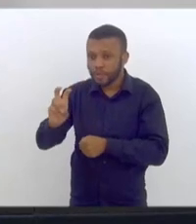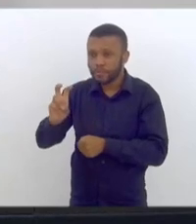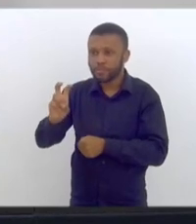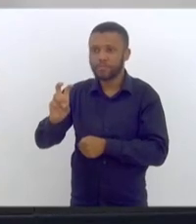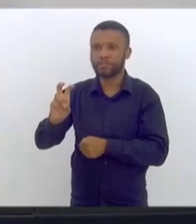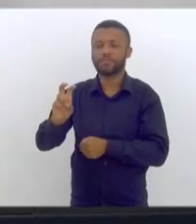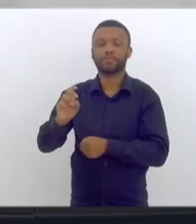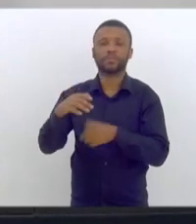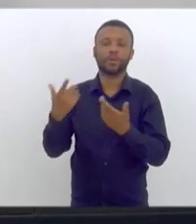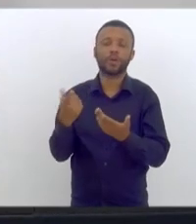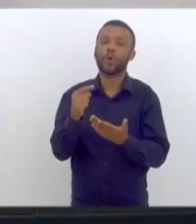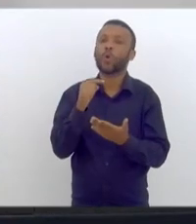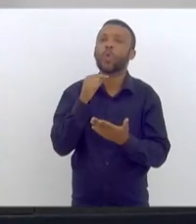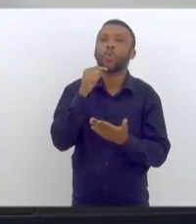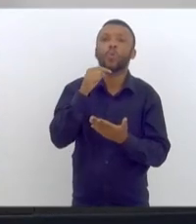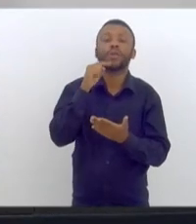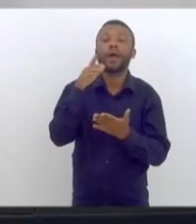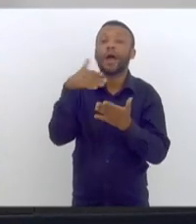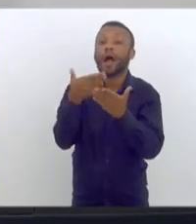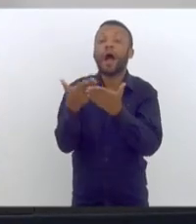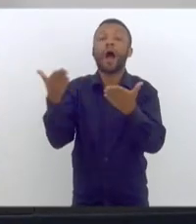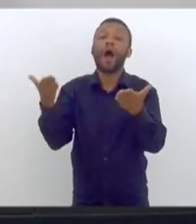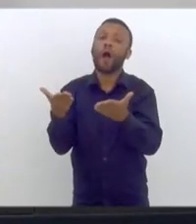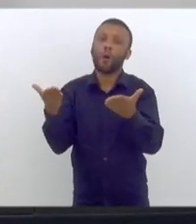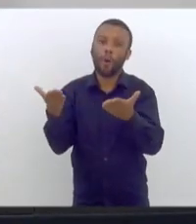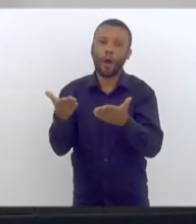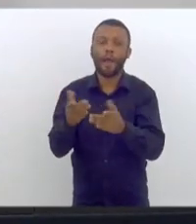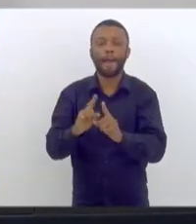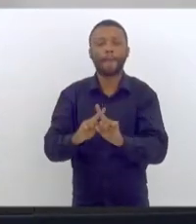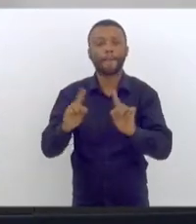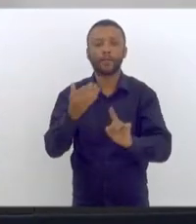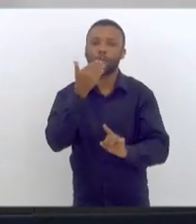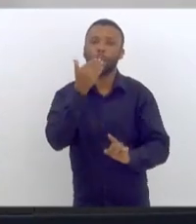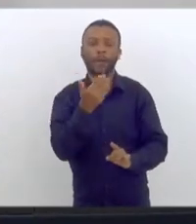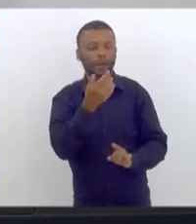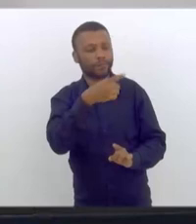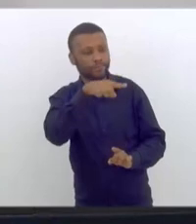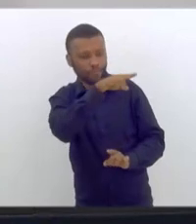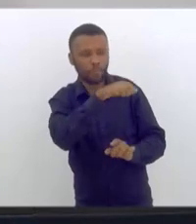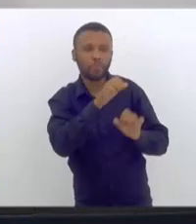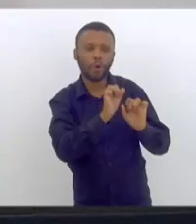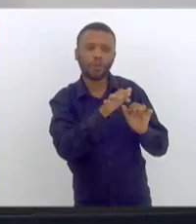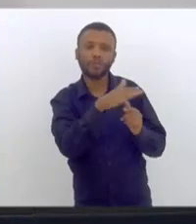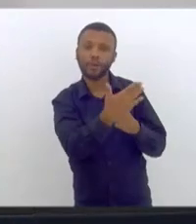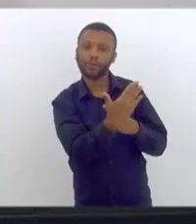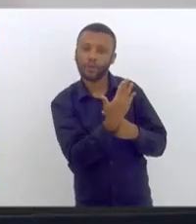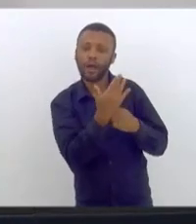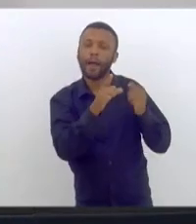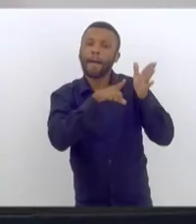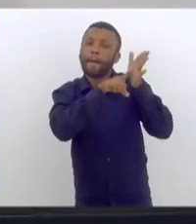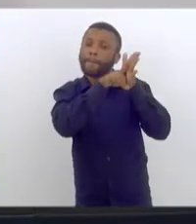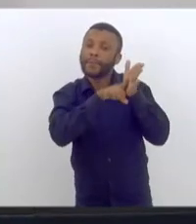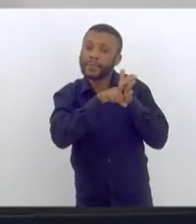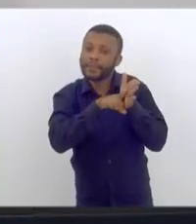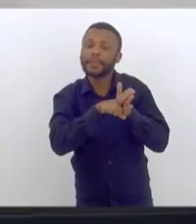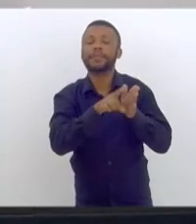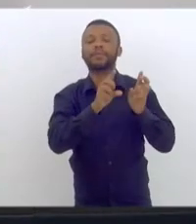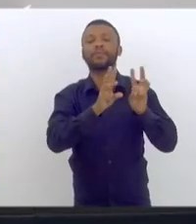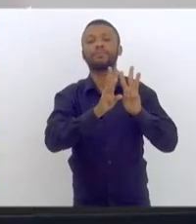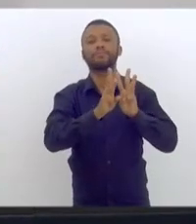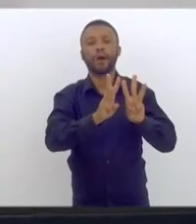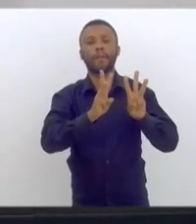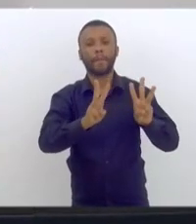eu não consegui ver hoje vi agora pedir alguém que entra aí no site do